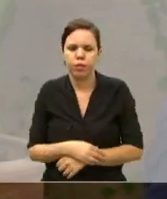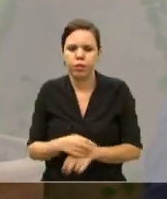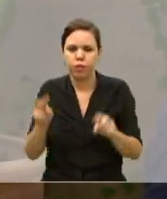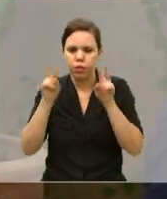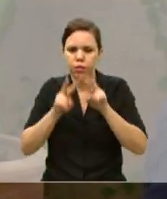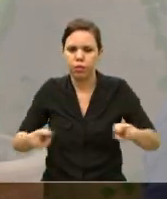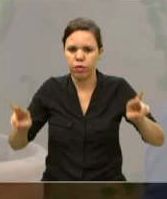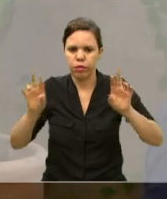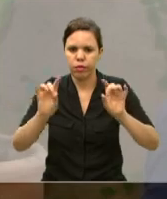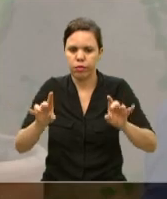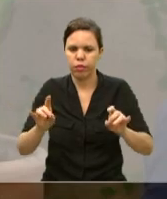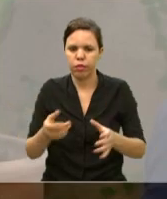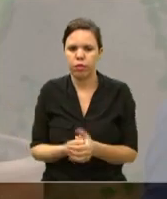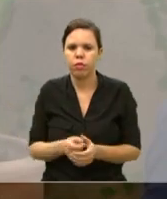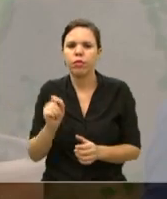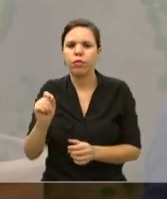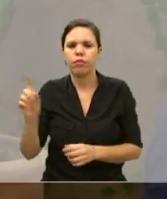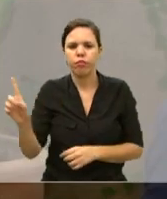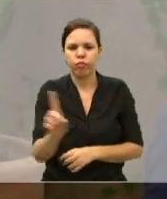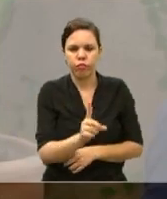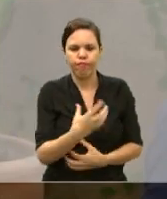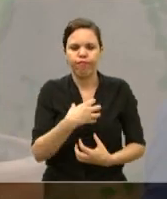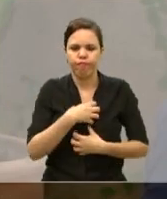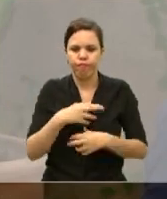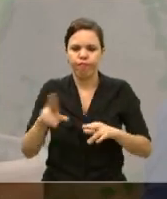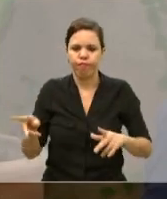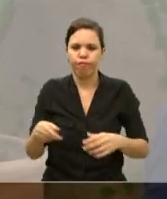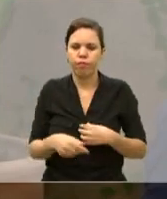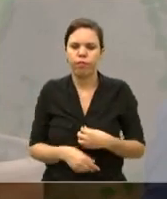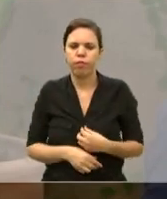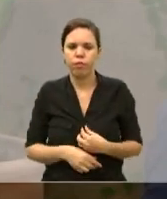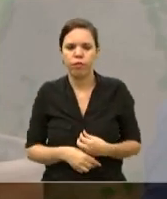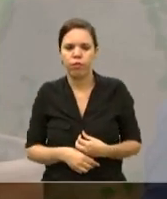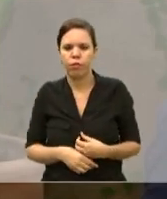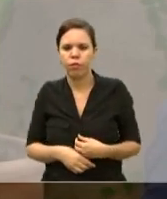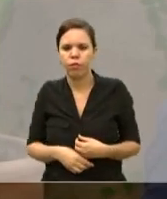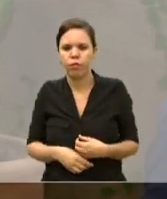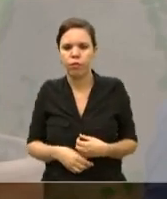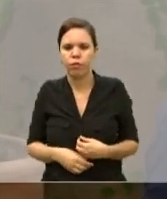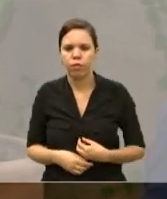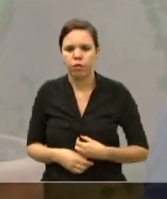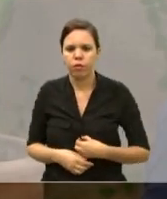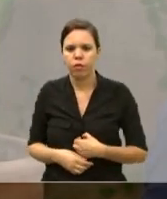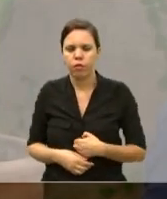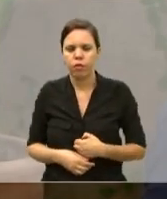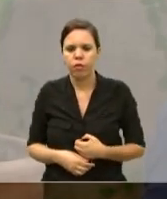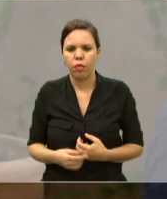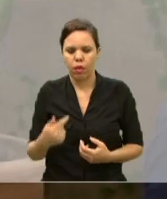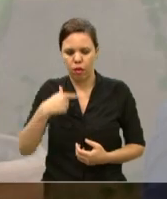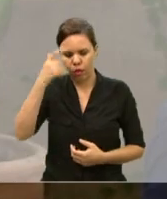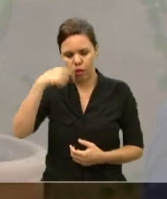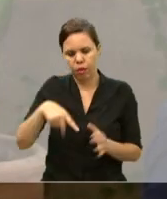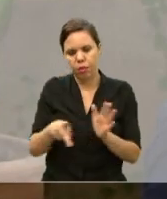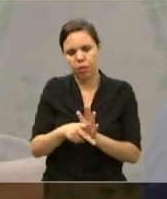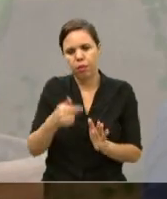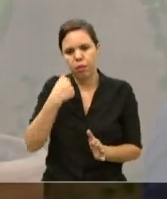Ela tem uma percepção diferente. É como se fosse se ela tivesse uma